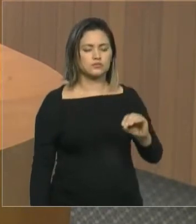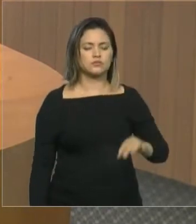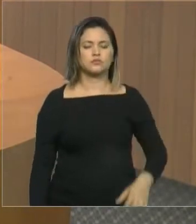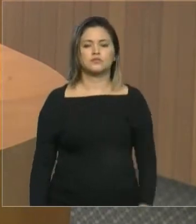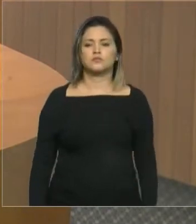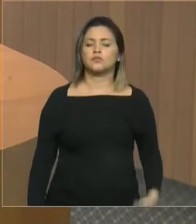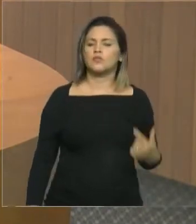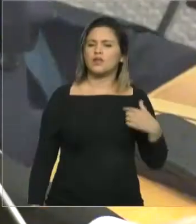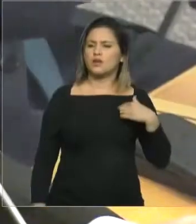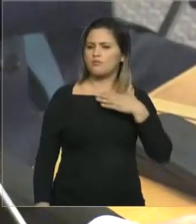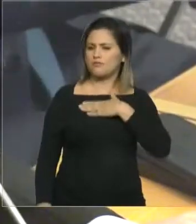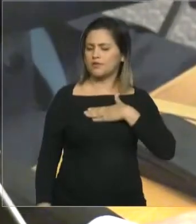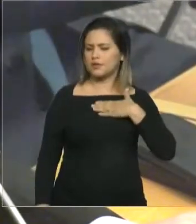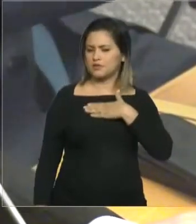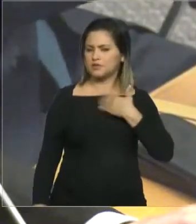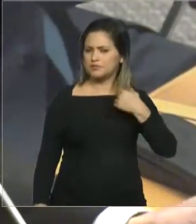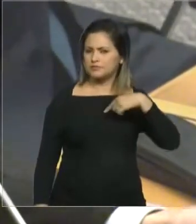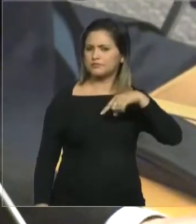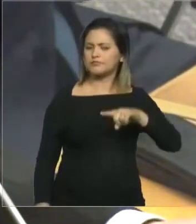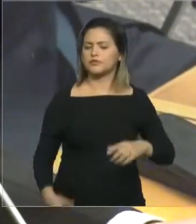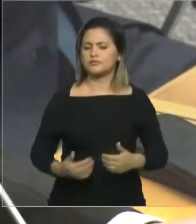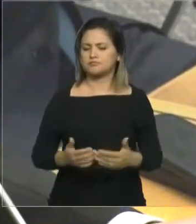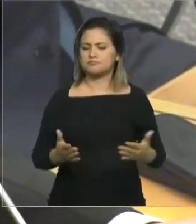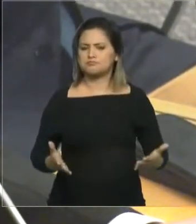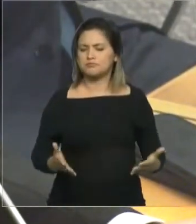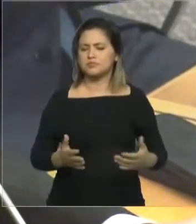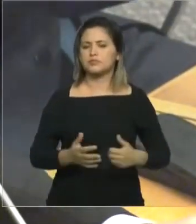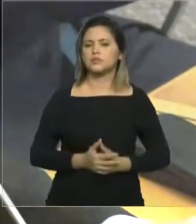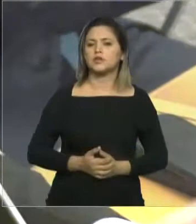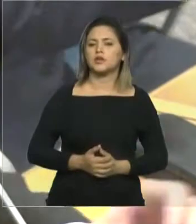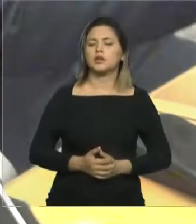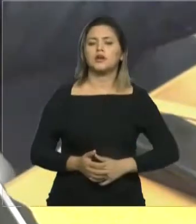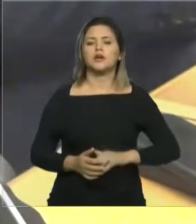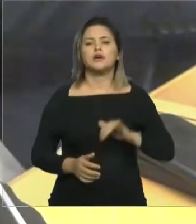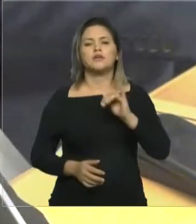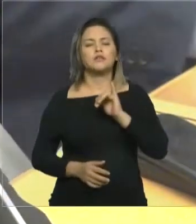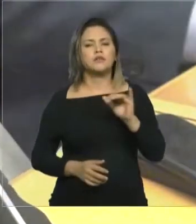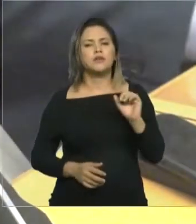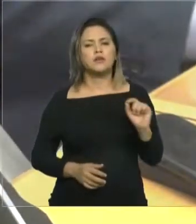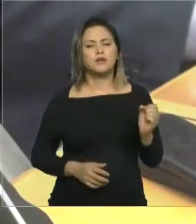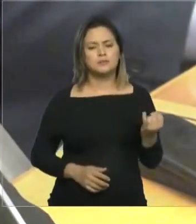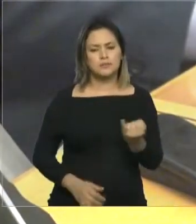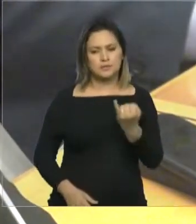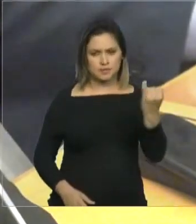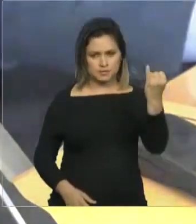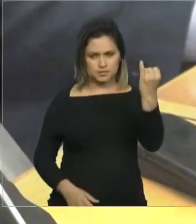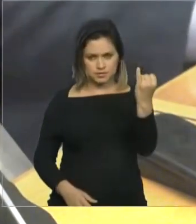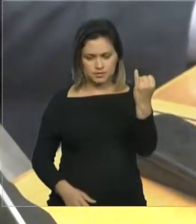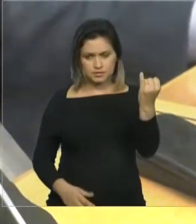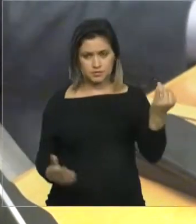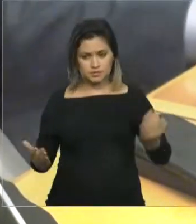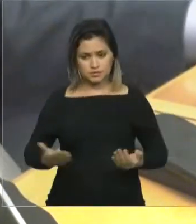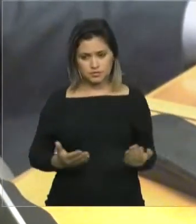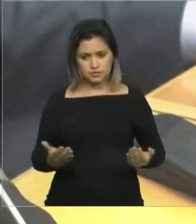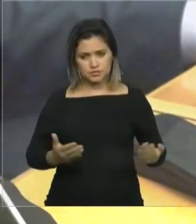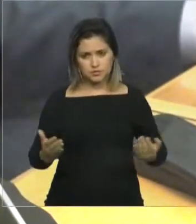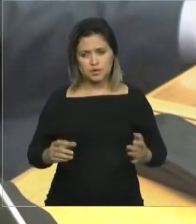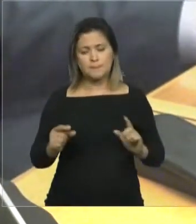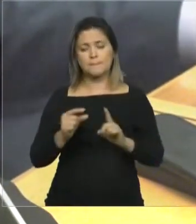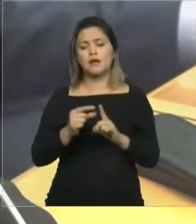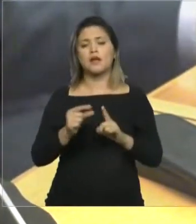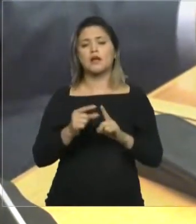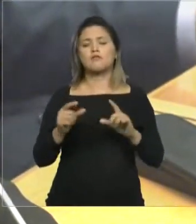uma inauguração como essa e destaco como marca aí do momento a palavra coragem,